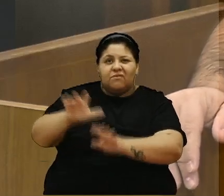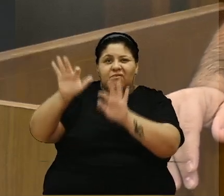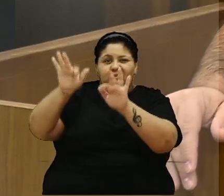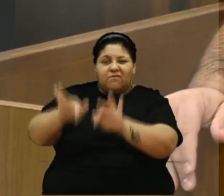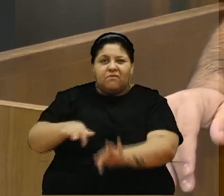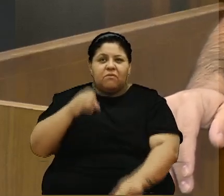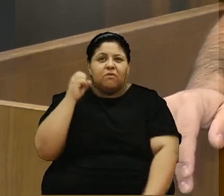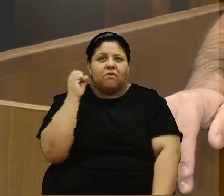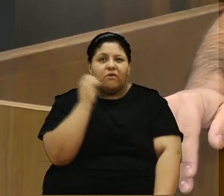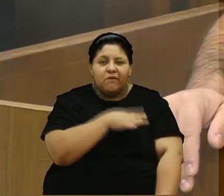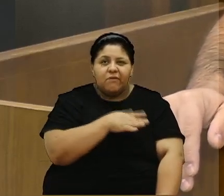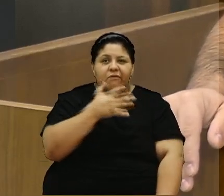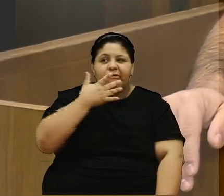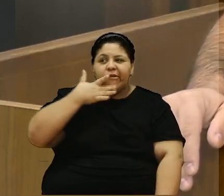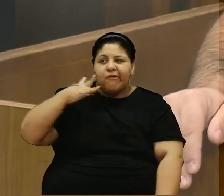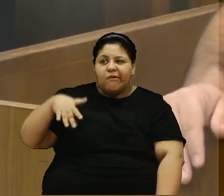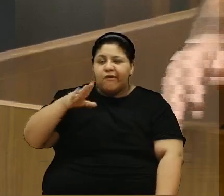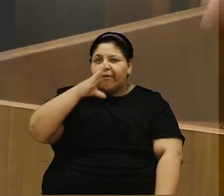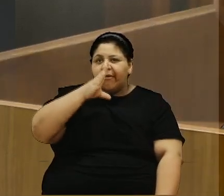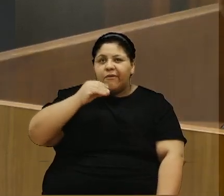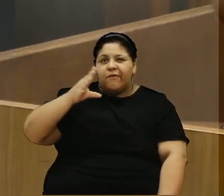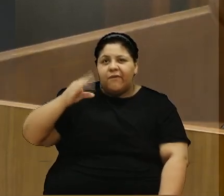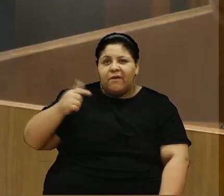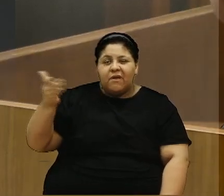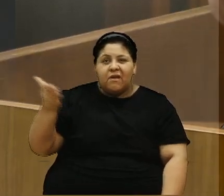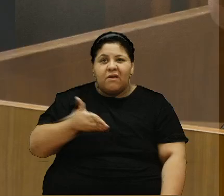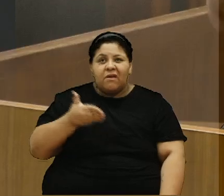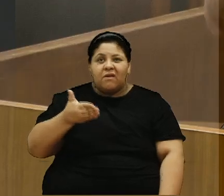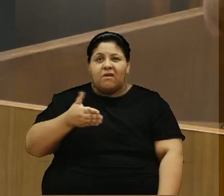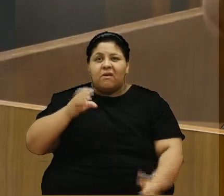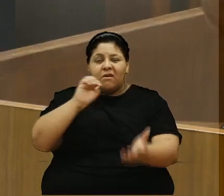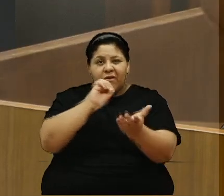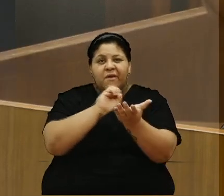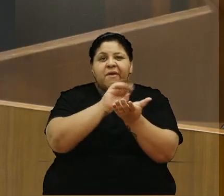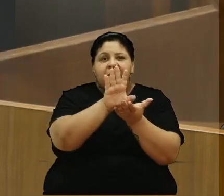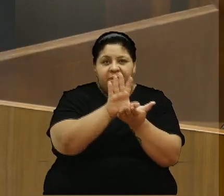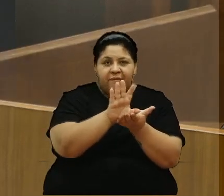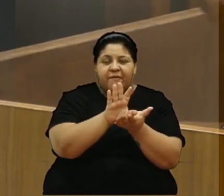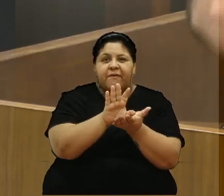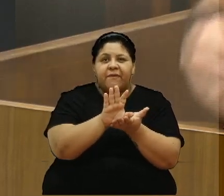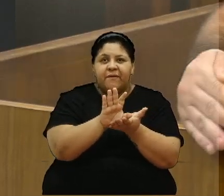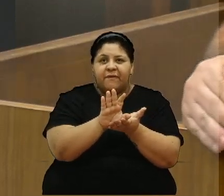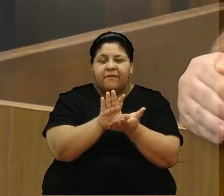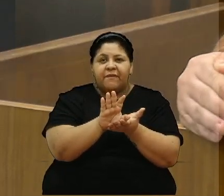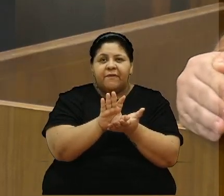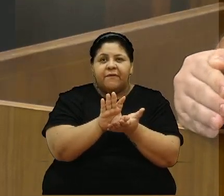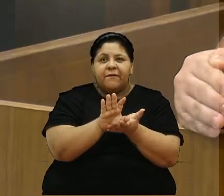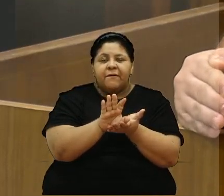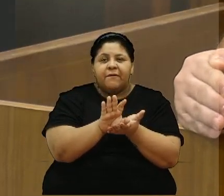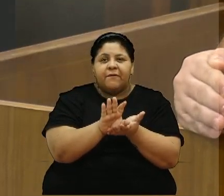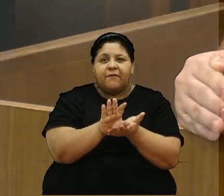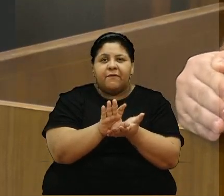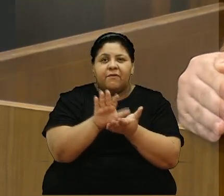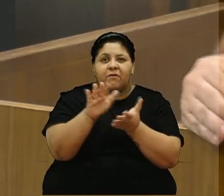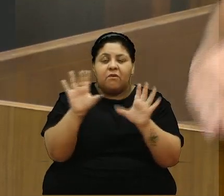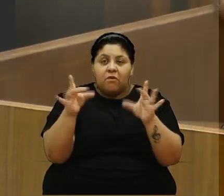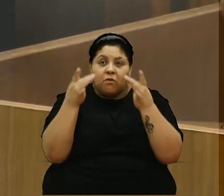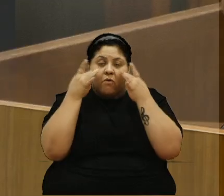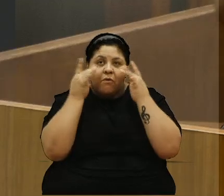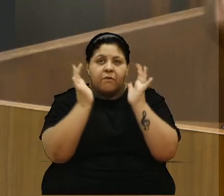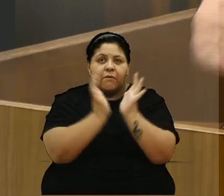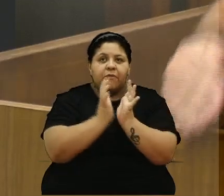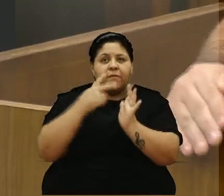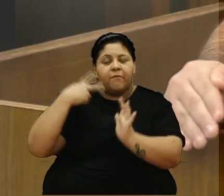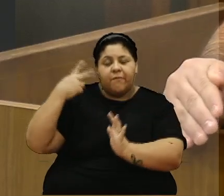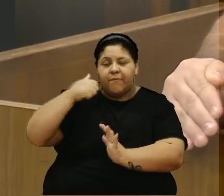Abuso e Exploração de Crianças e Adolescentes. Eu vou encaminhar essa mensagem nesse exato momento que eu terminar minha fala. Eu chamo a atenção dos colegas vereadores